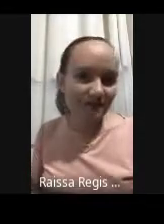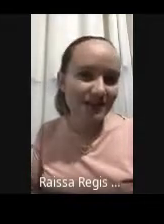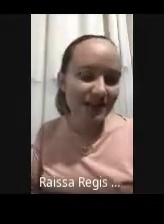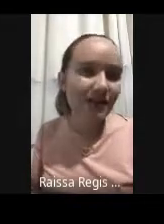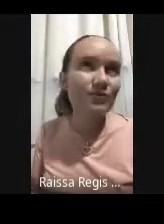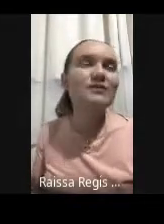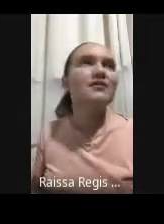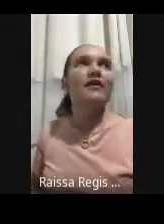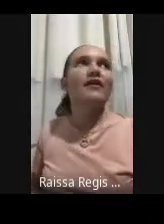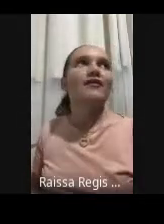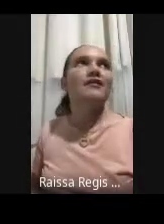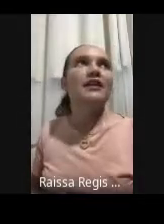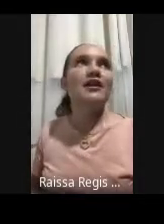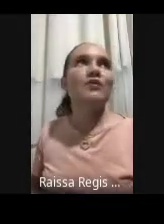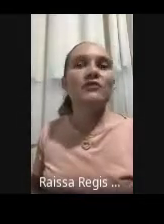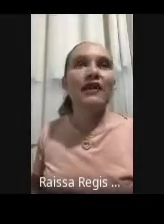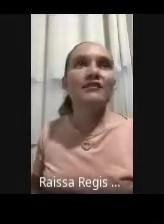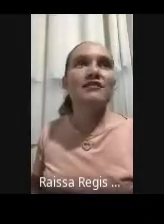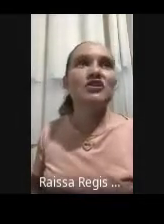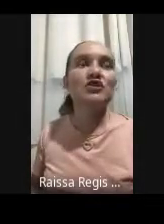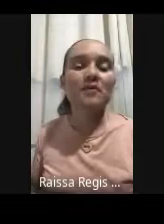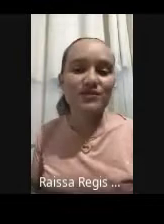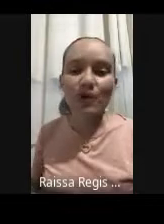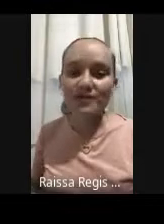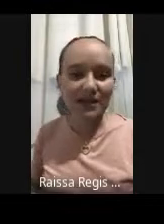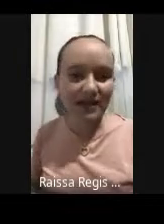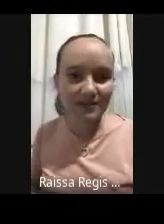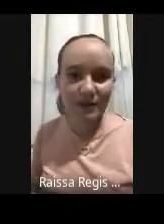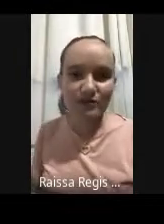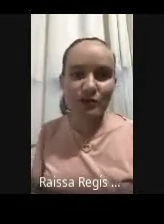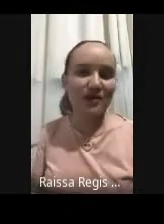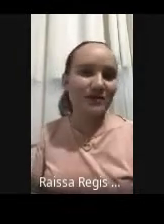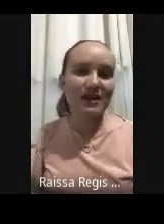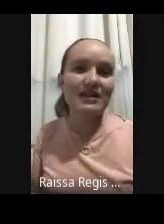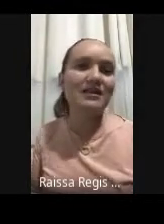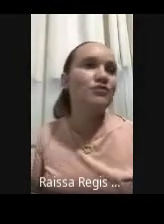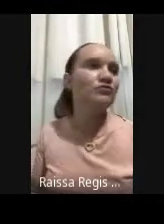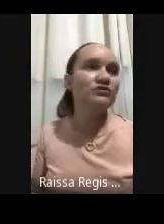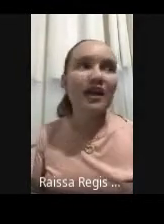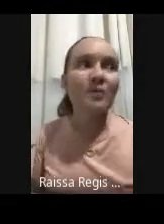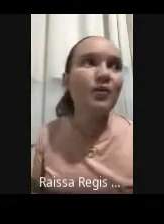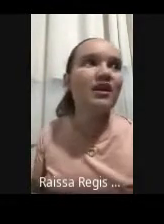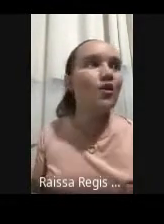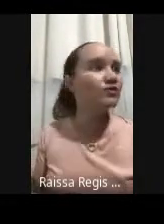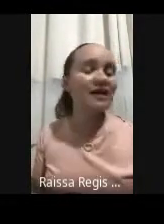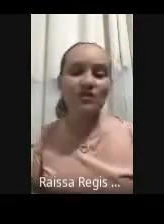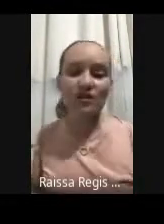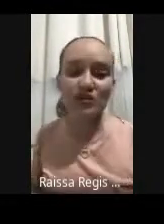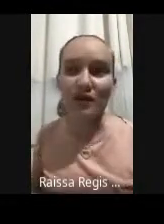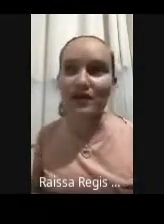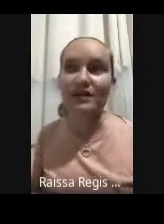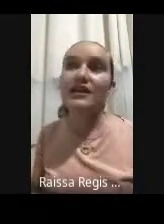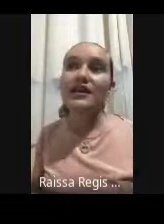conhecimentos escritos, queriam transmitir informações, crenças para sua família, né? Daqui um tempo, queria contar a